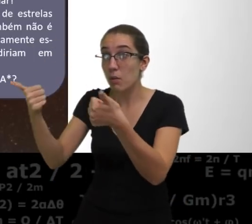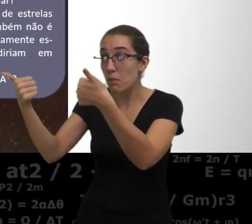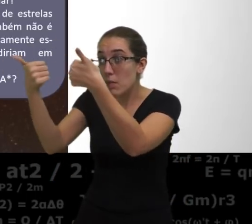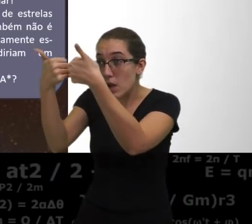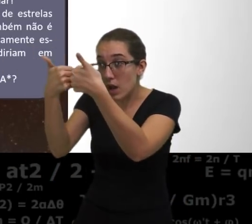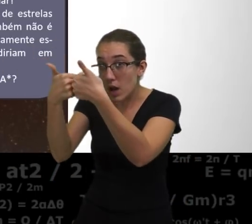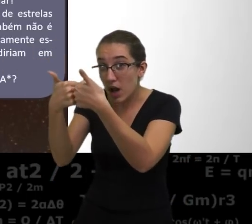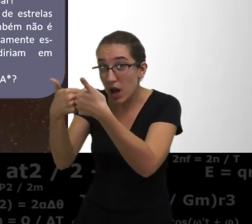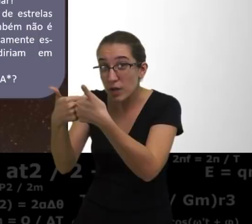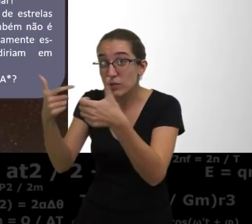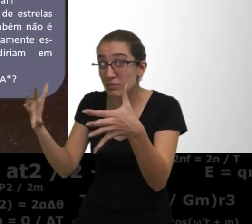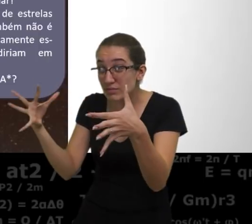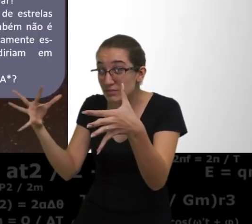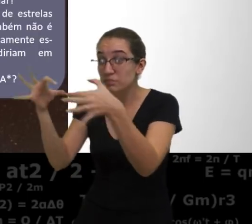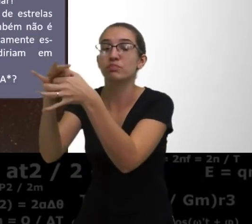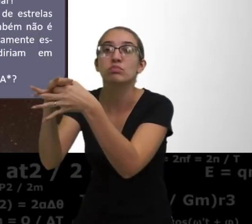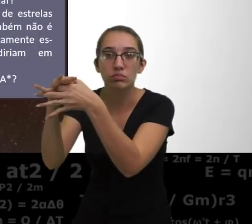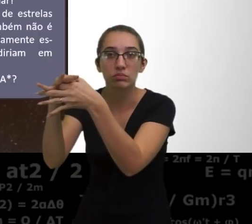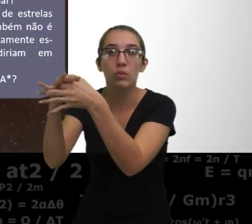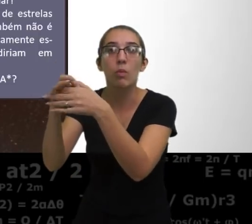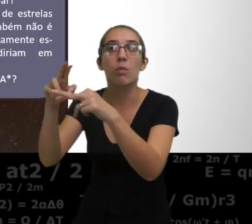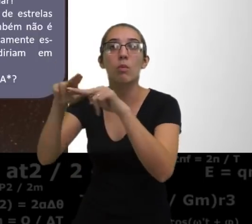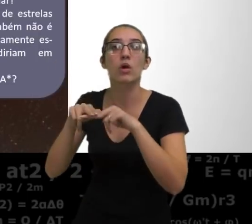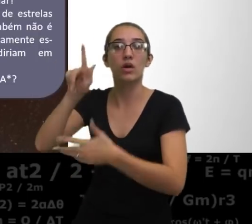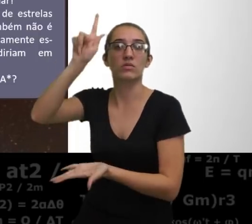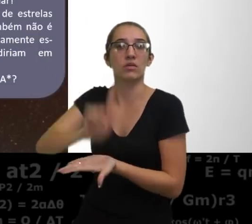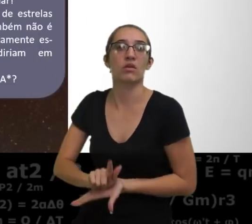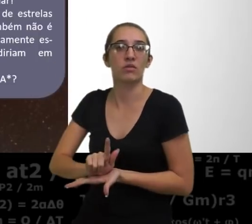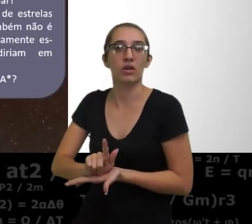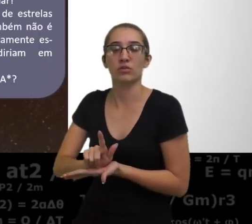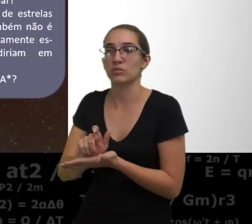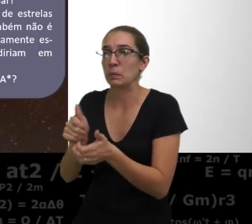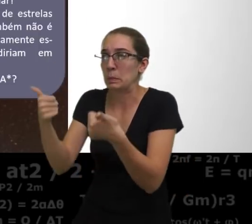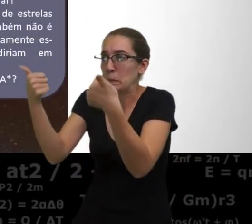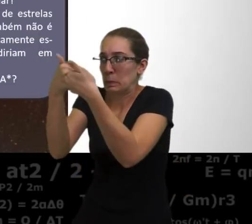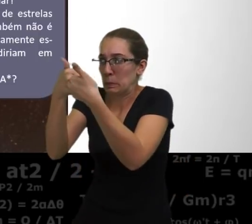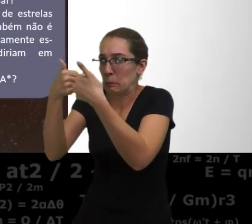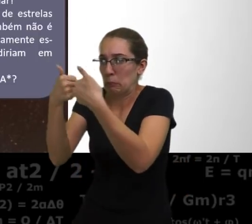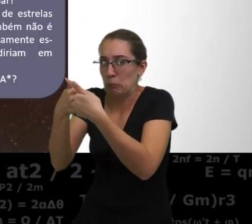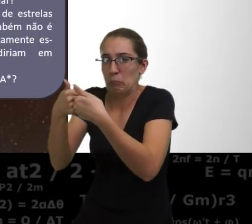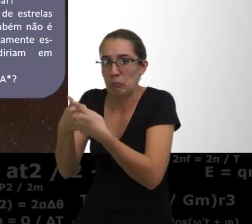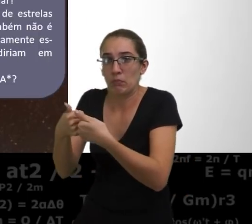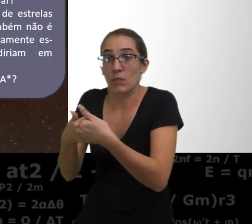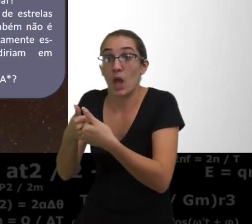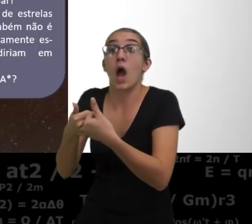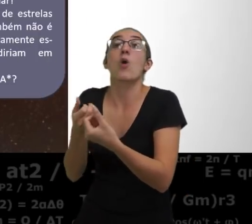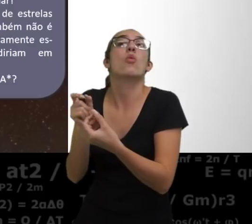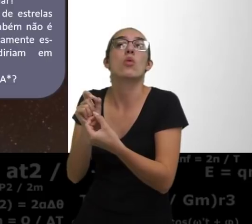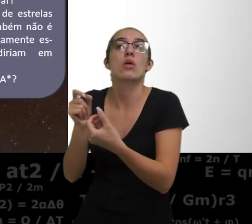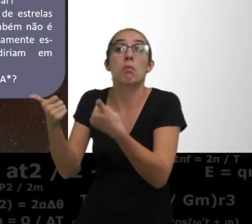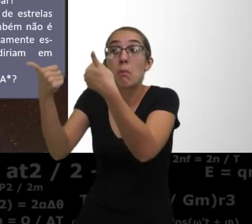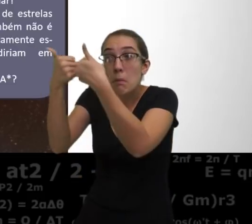gravidade e iam formar o buraco negro. Tá? Então, o que é que existe no centro da Via Láctea? Um buraco